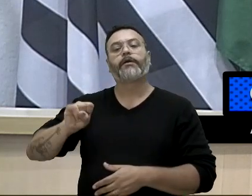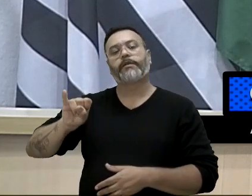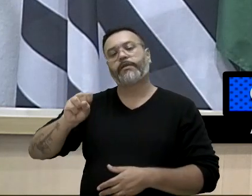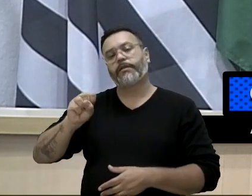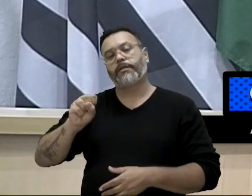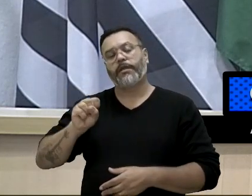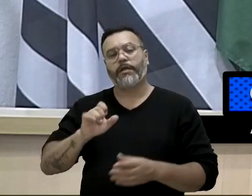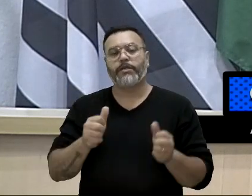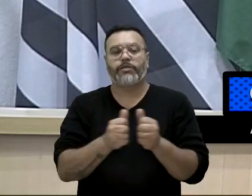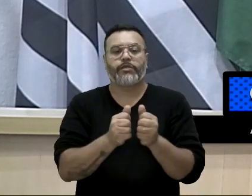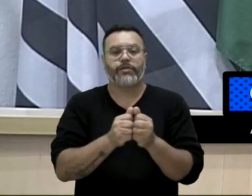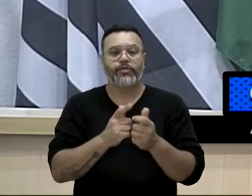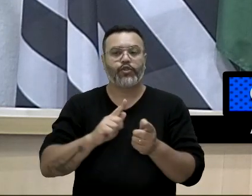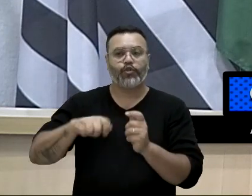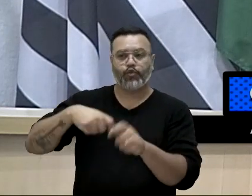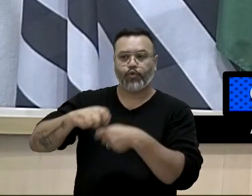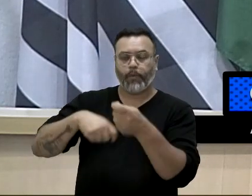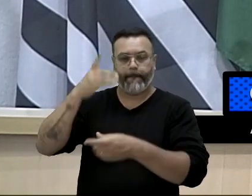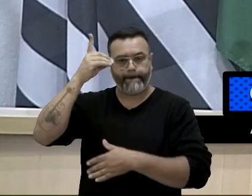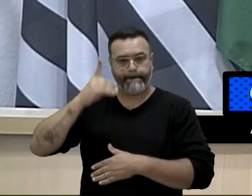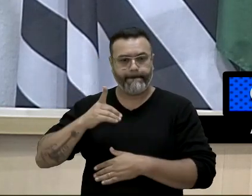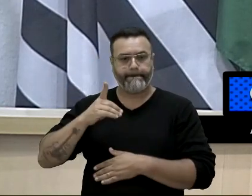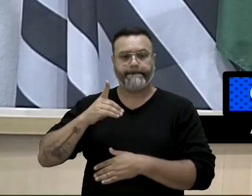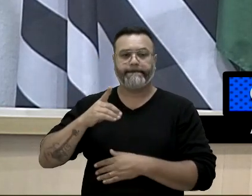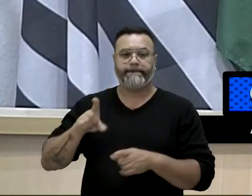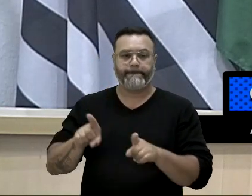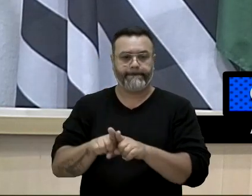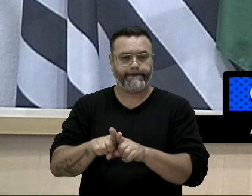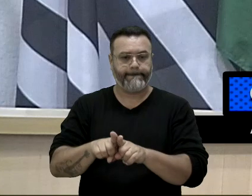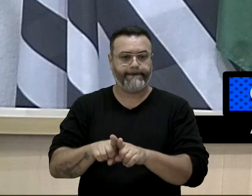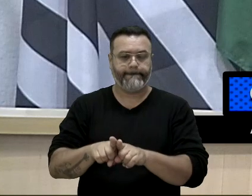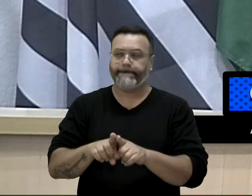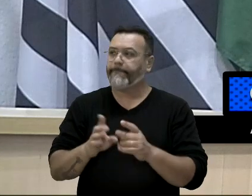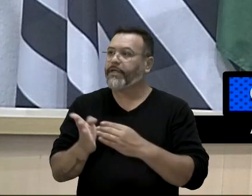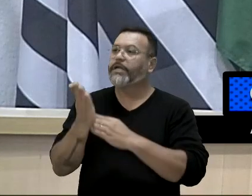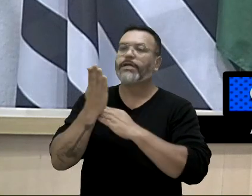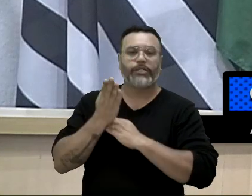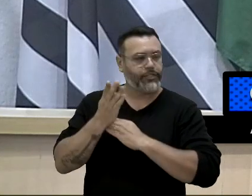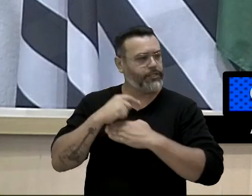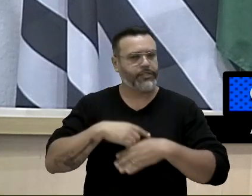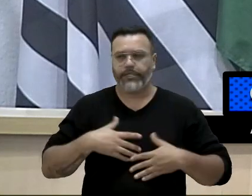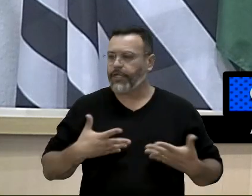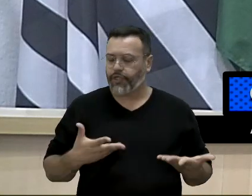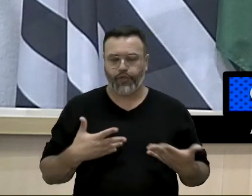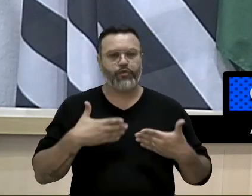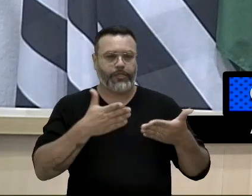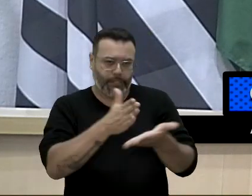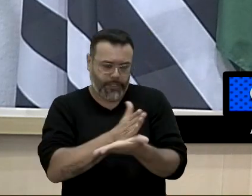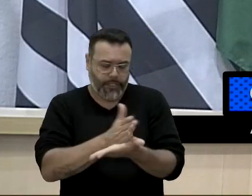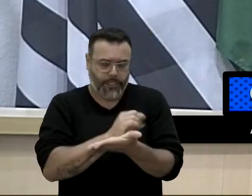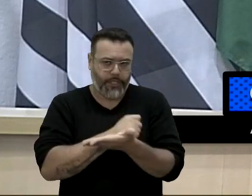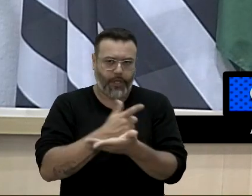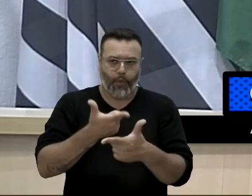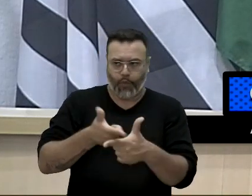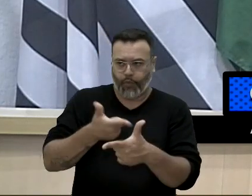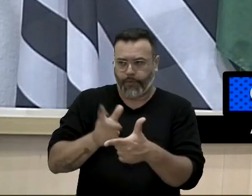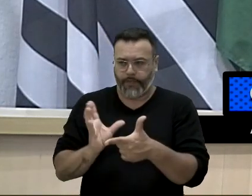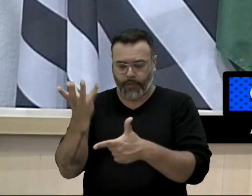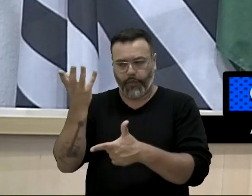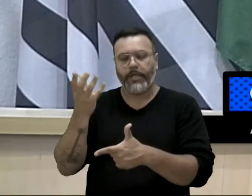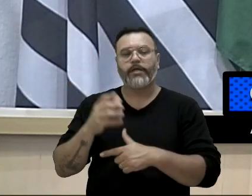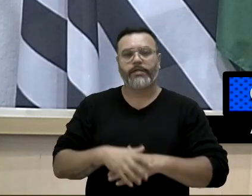diretoria administrativa, veio, que ela também nos ajuda bastante em alguns casos lá nossos.